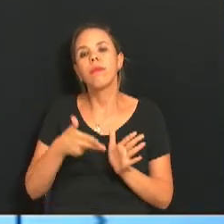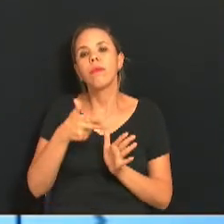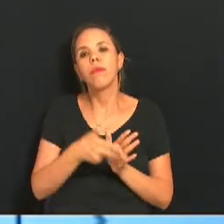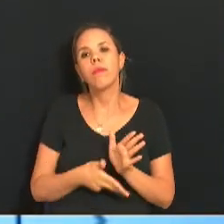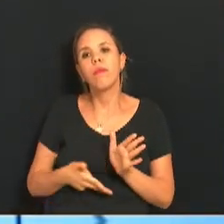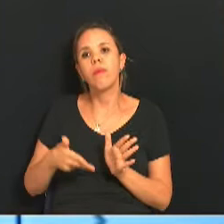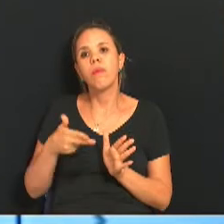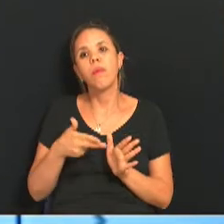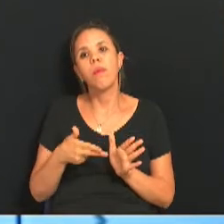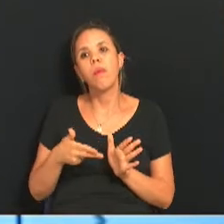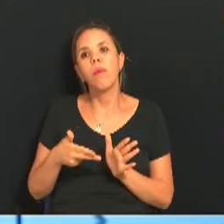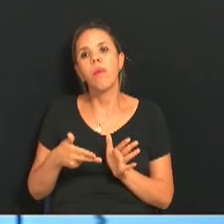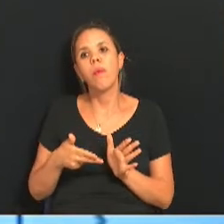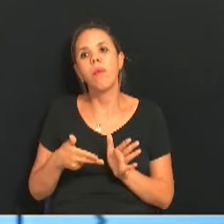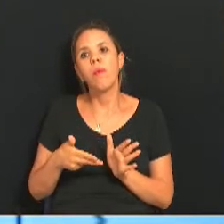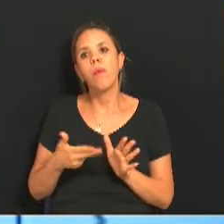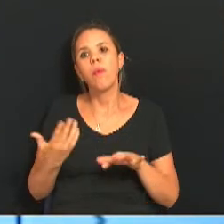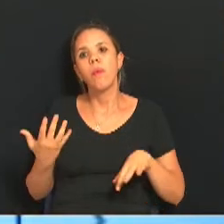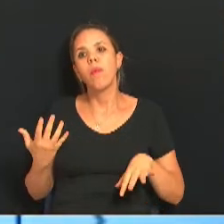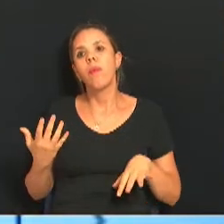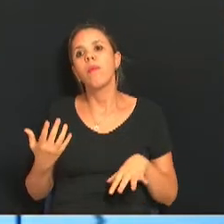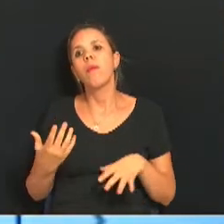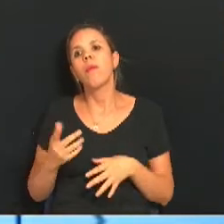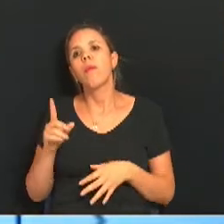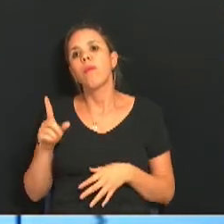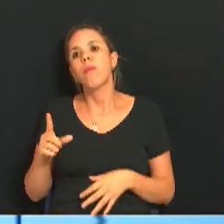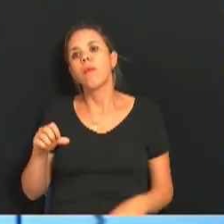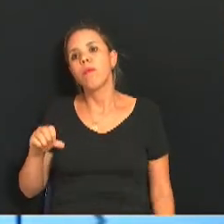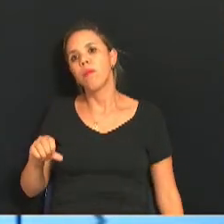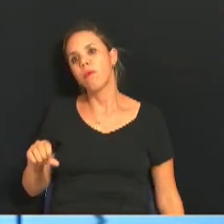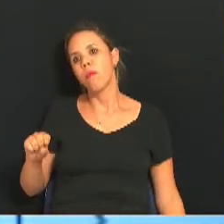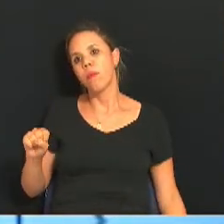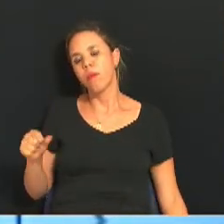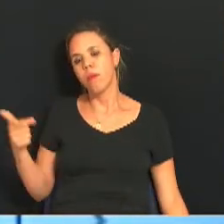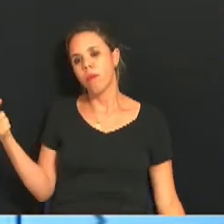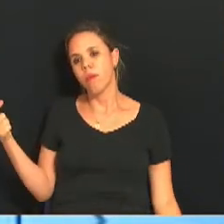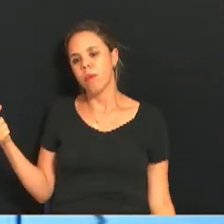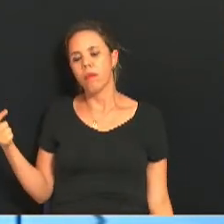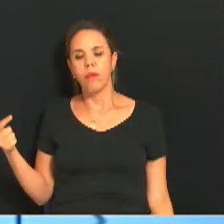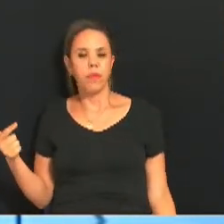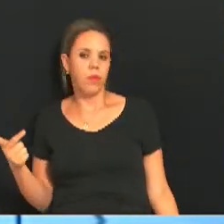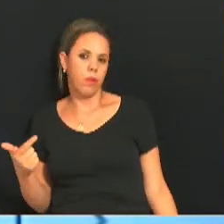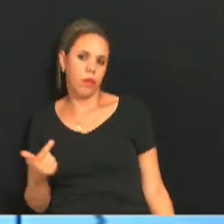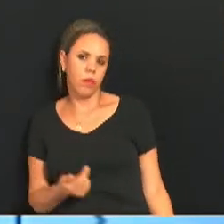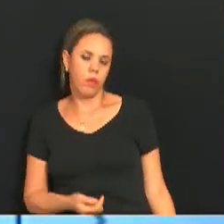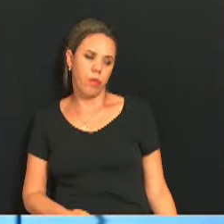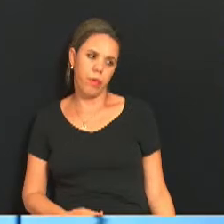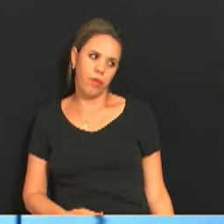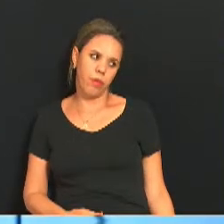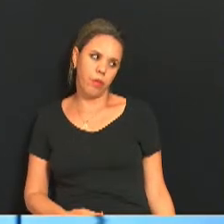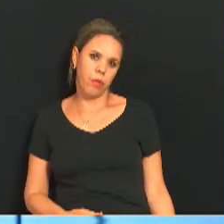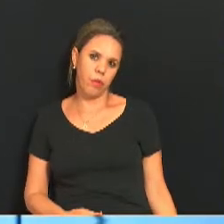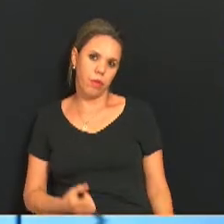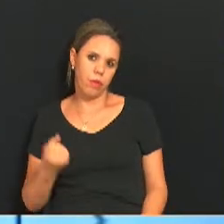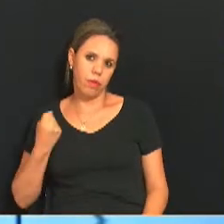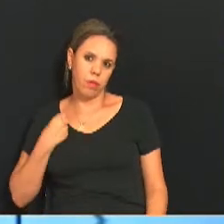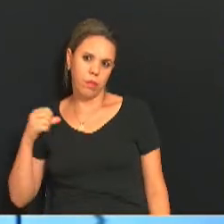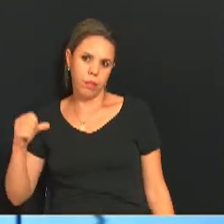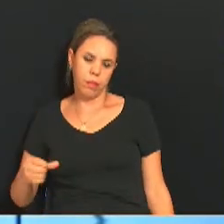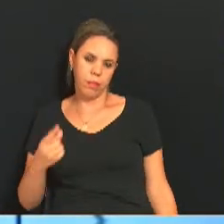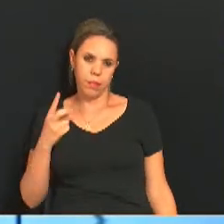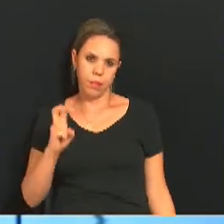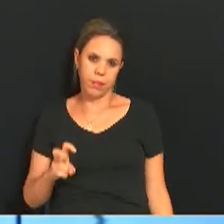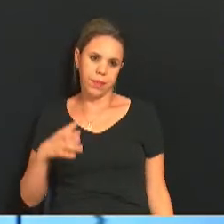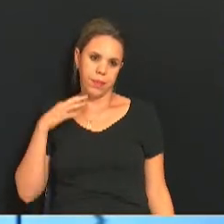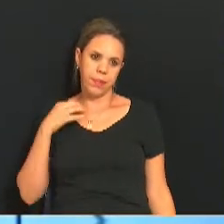decisão que foi emanada do codefat em 1982 né por meio da resolução nº 9 de 15 D